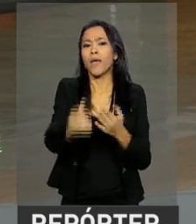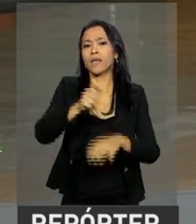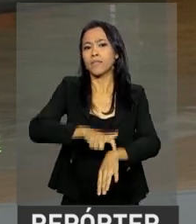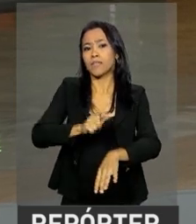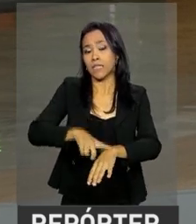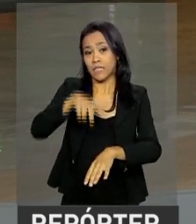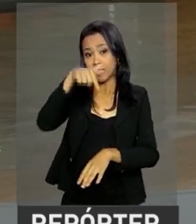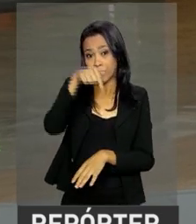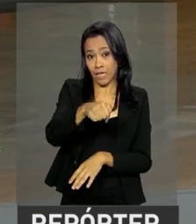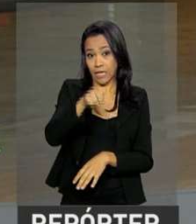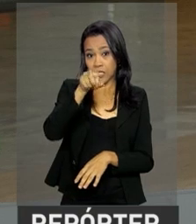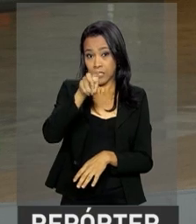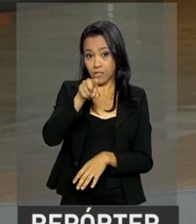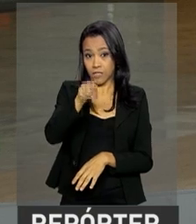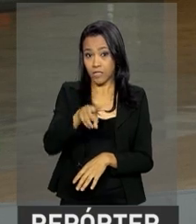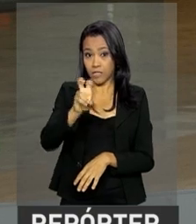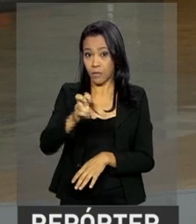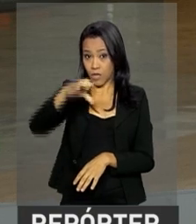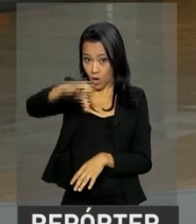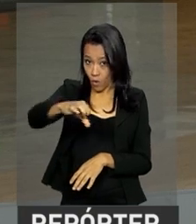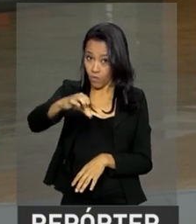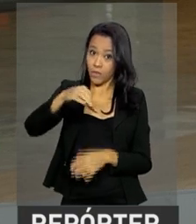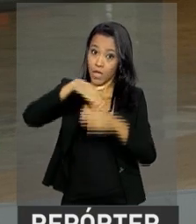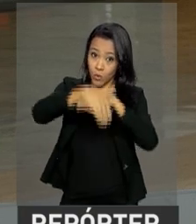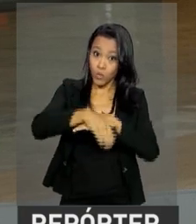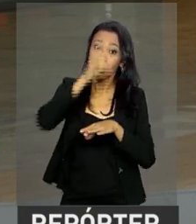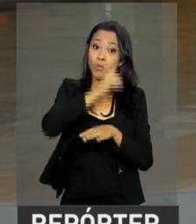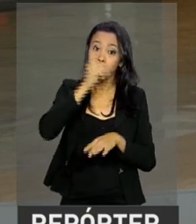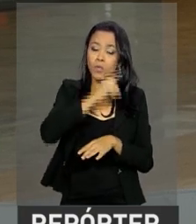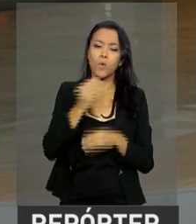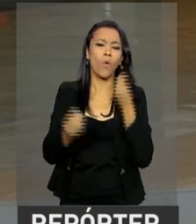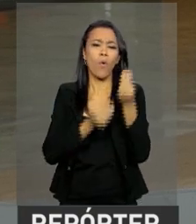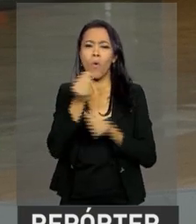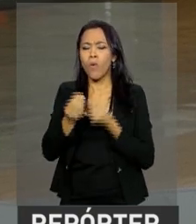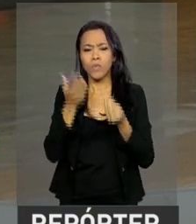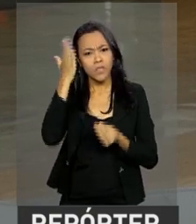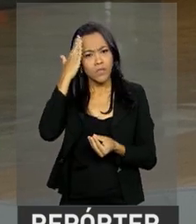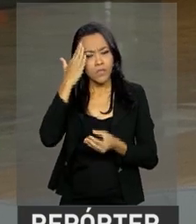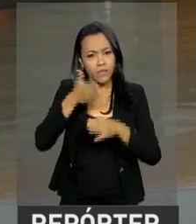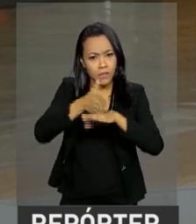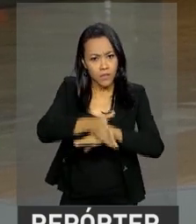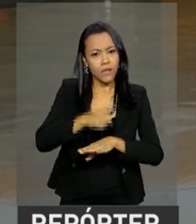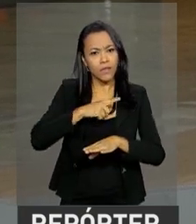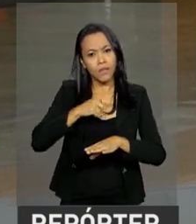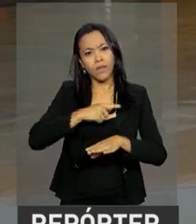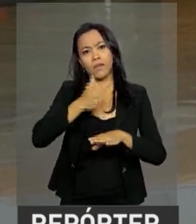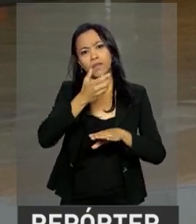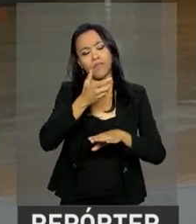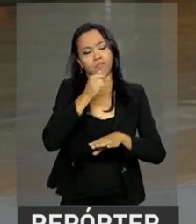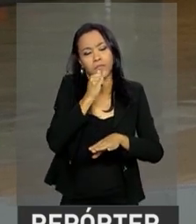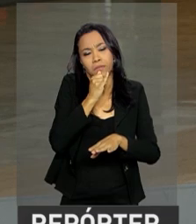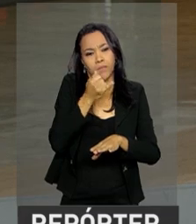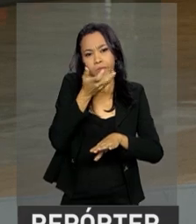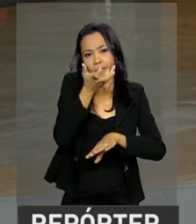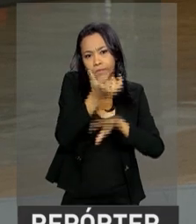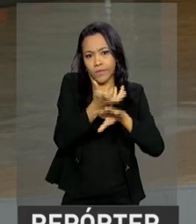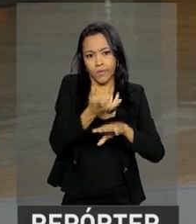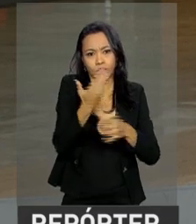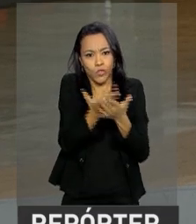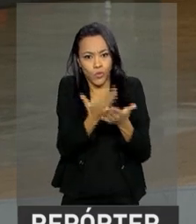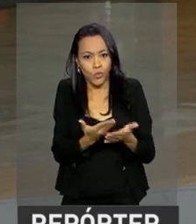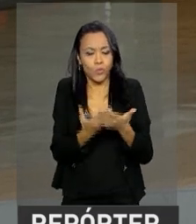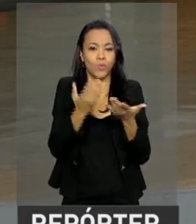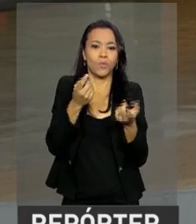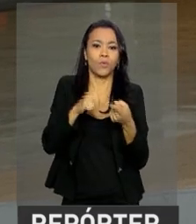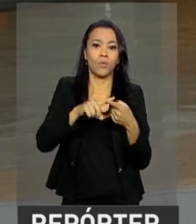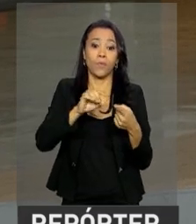7:59 da noite do próximo domingo o endereço da plataforma que também conta com conteúdos de estudo disponíveis para o exame é o